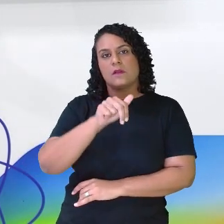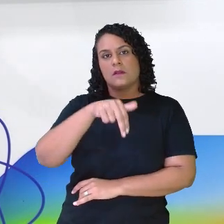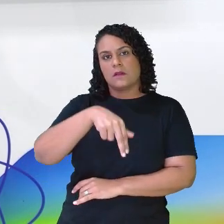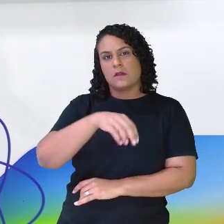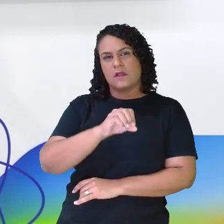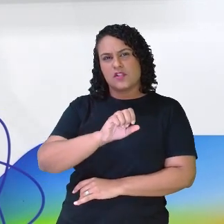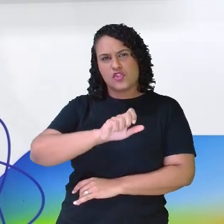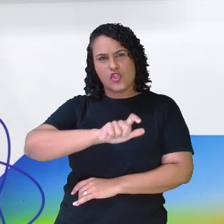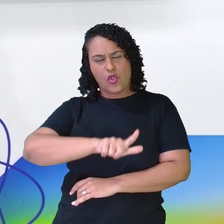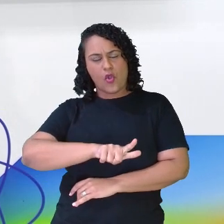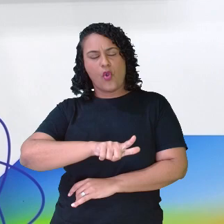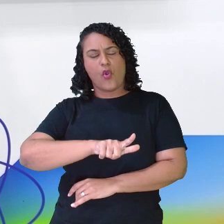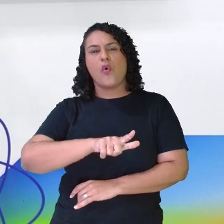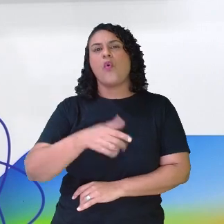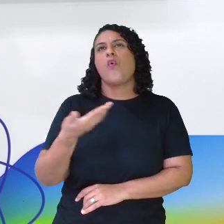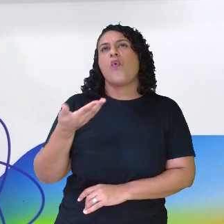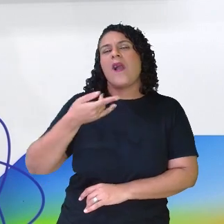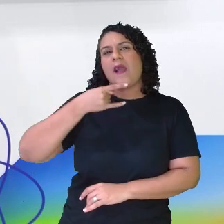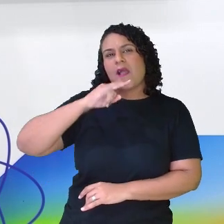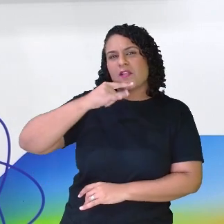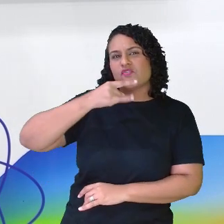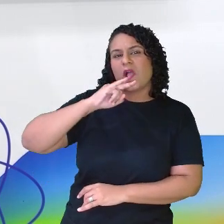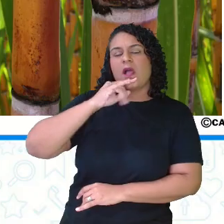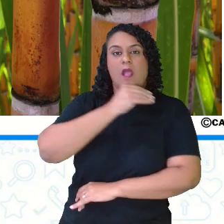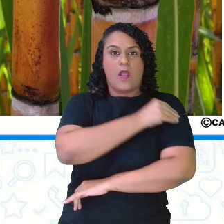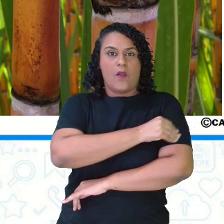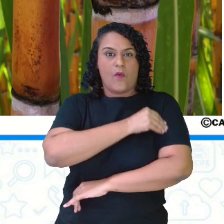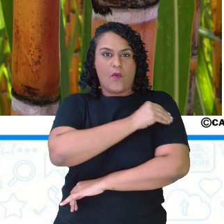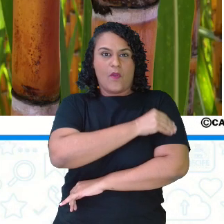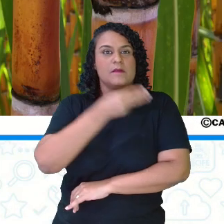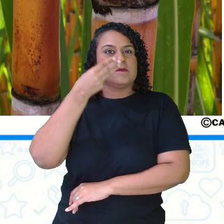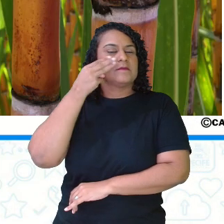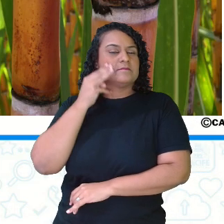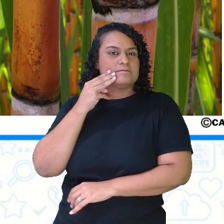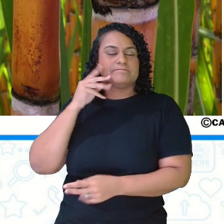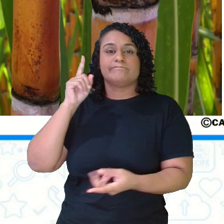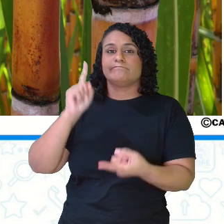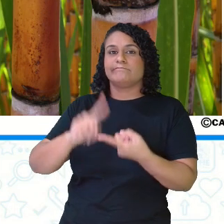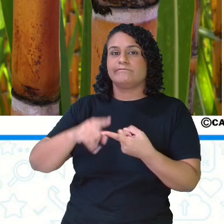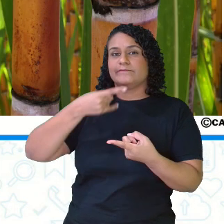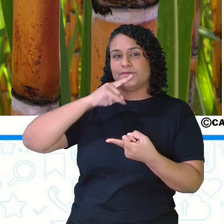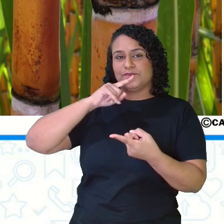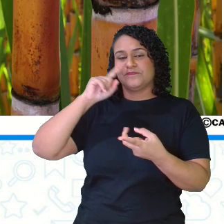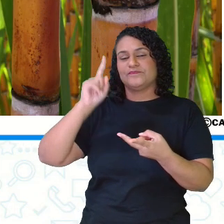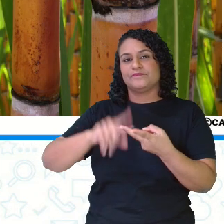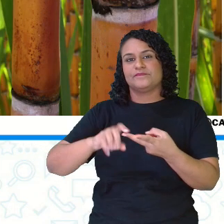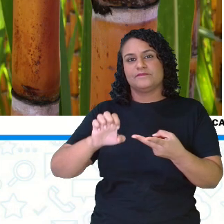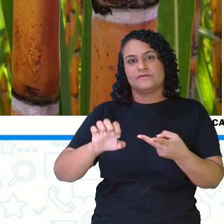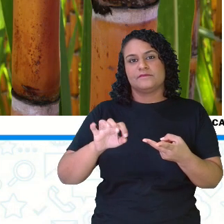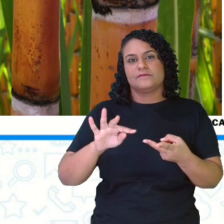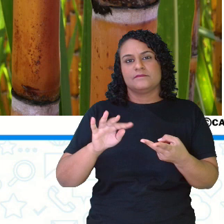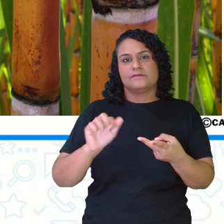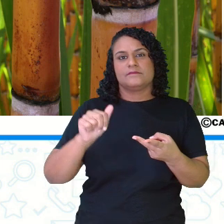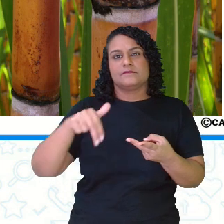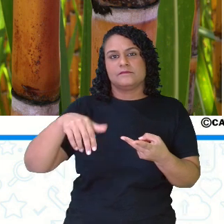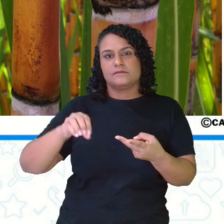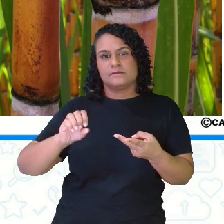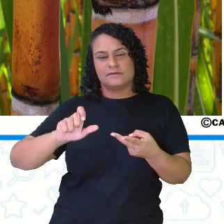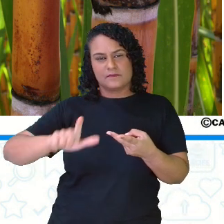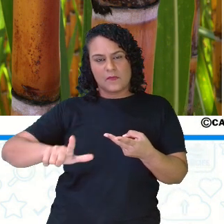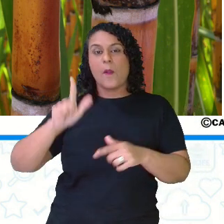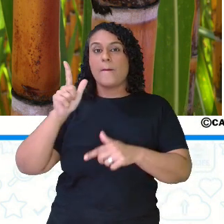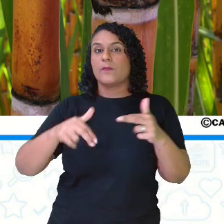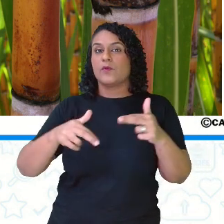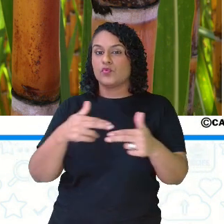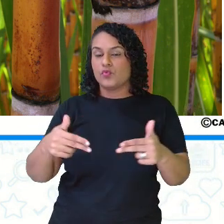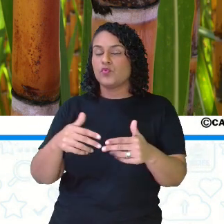da cachaça. Pois é, já coloquei aí pra gente, ó, melaço, cachaça, etanol, são produtos que